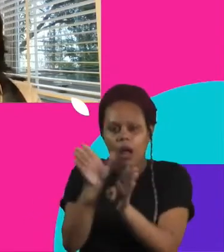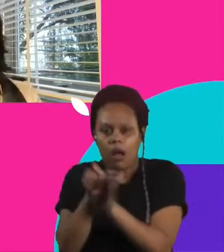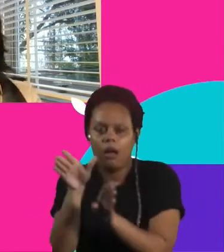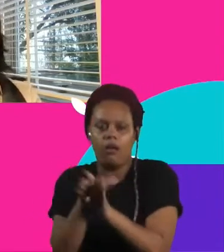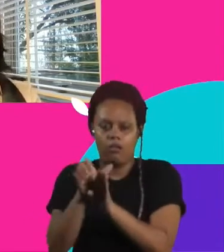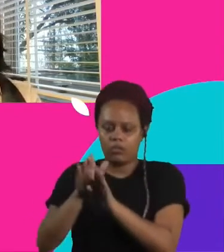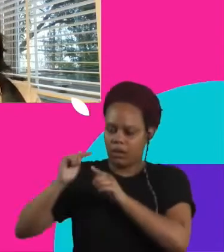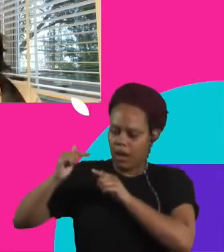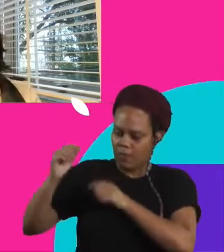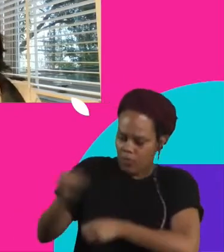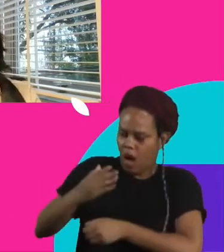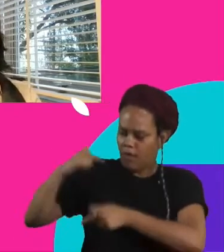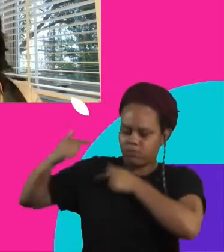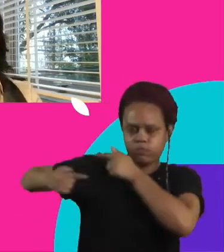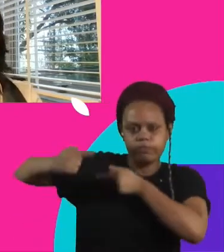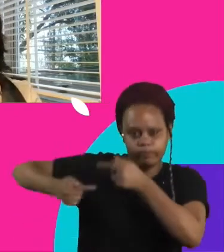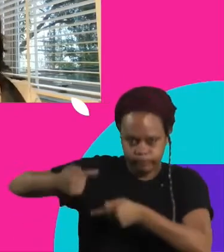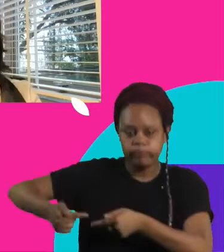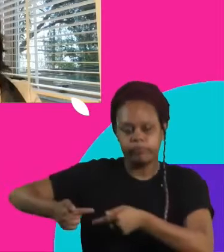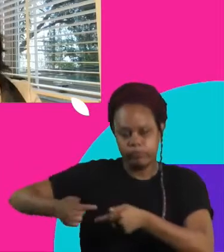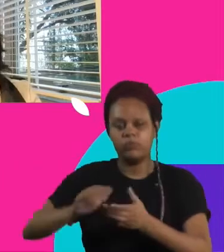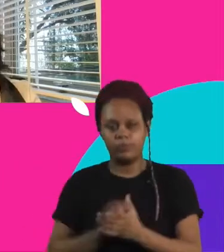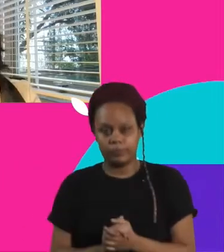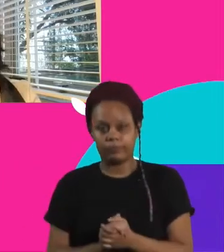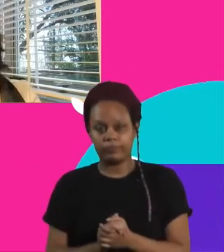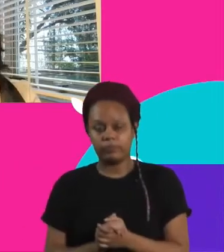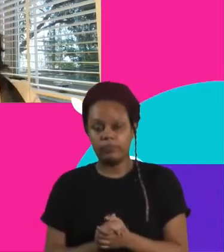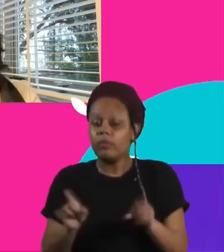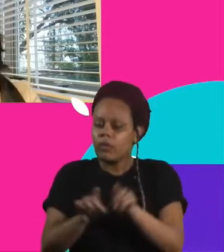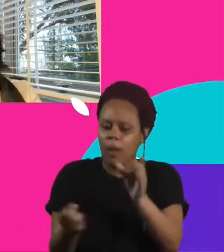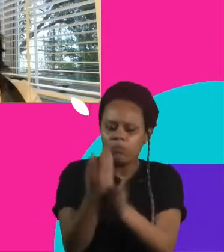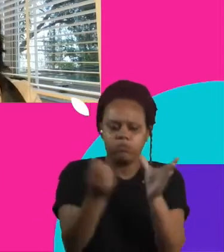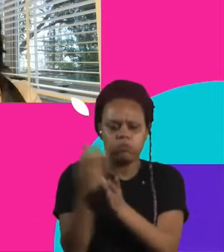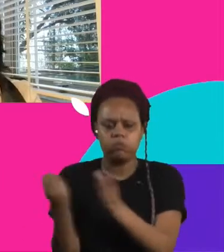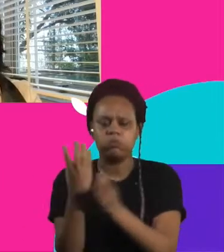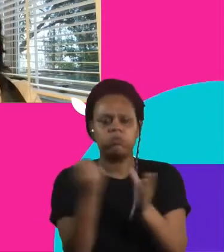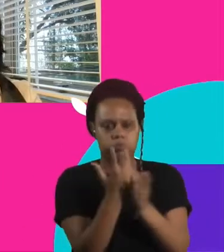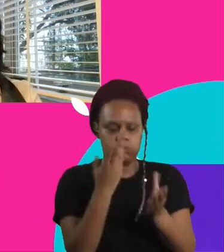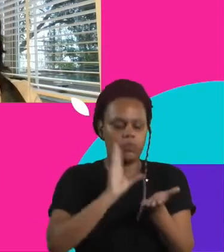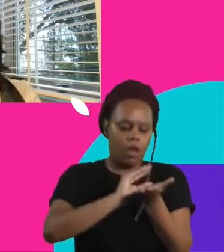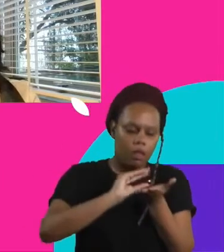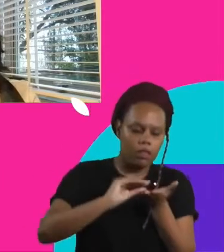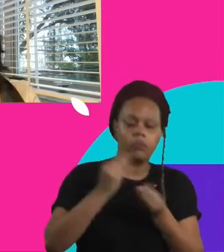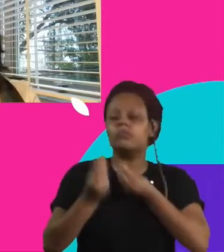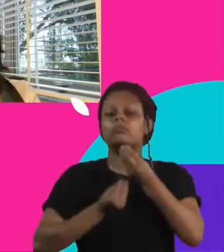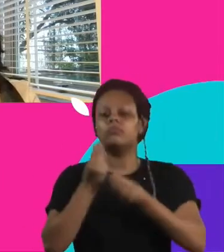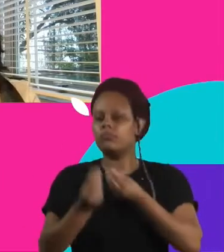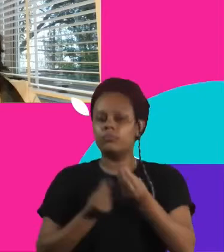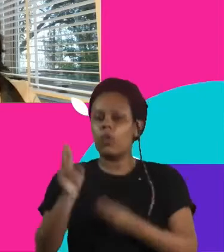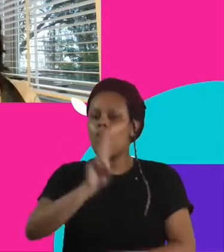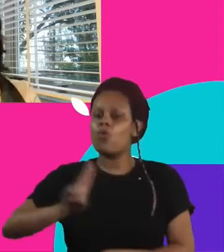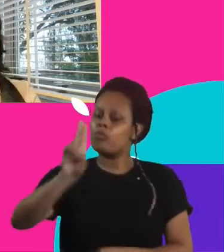permeado por dados, que gera dados, como que ela vai usar isso para o